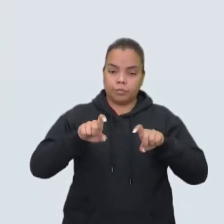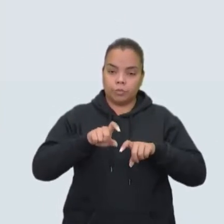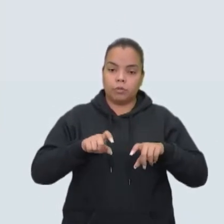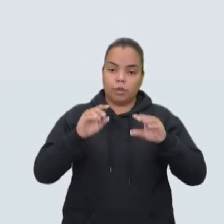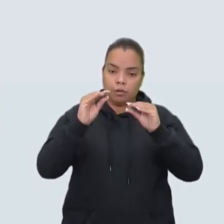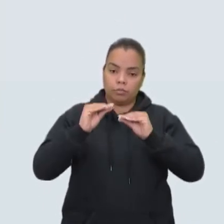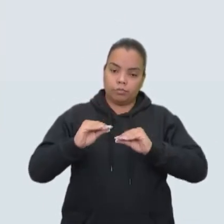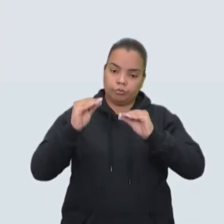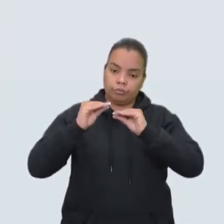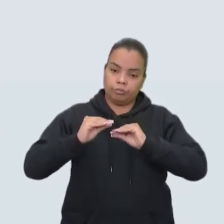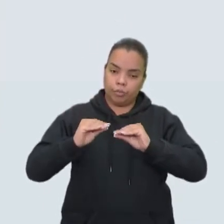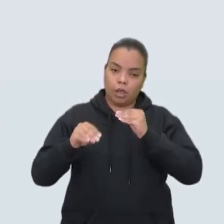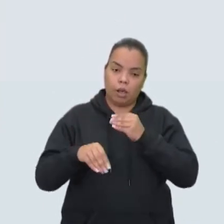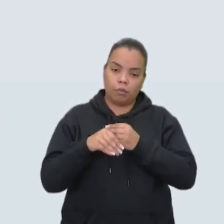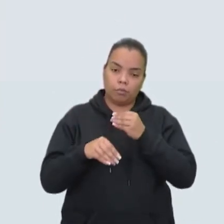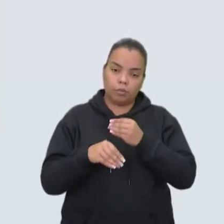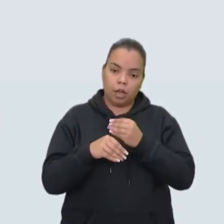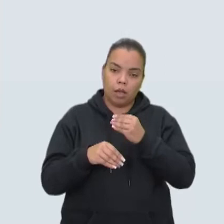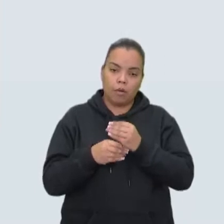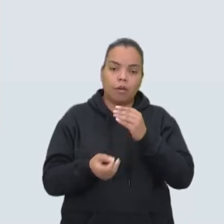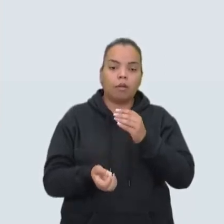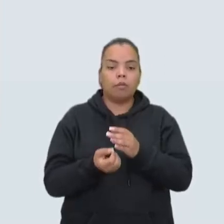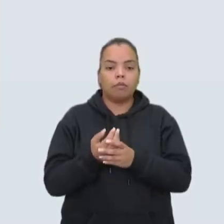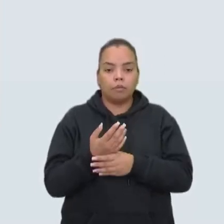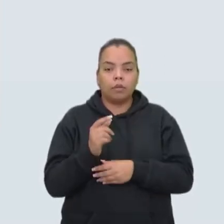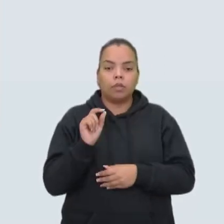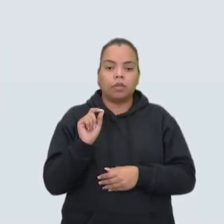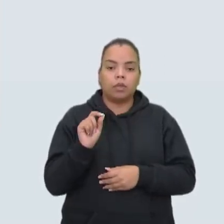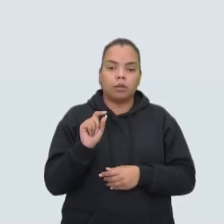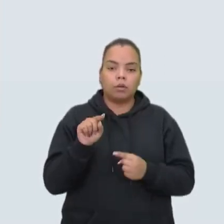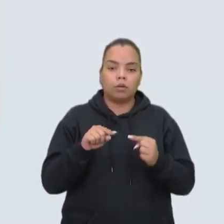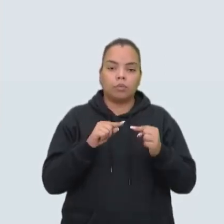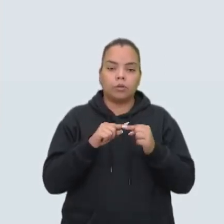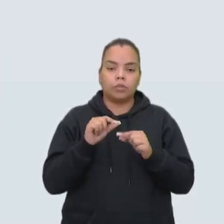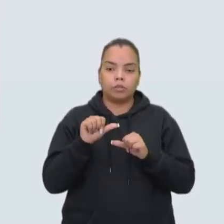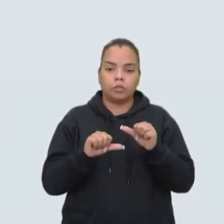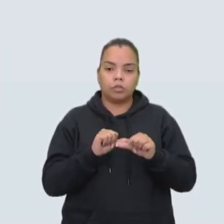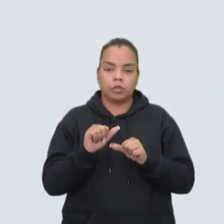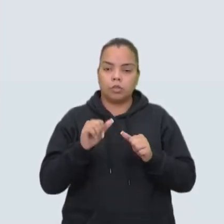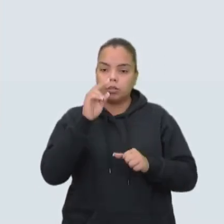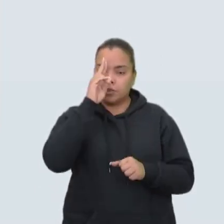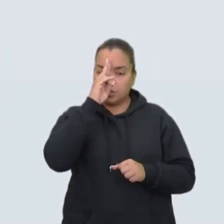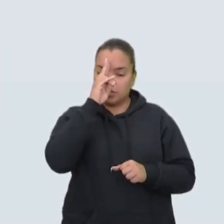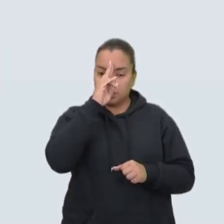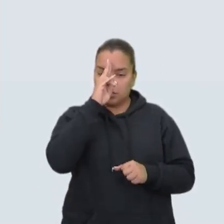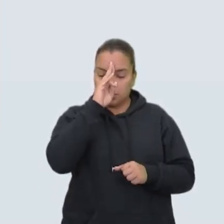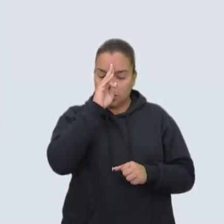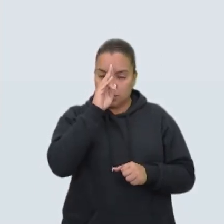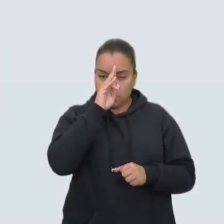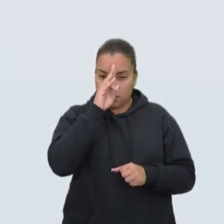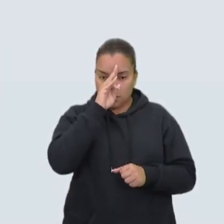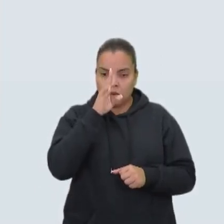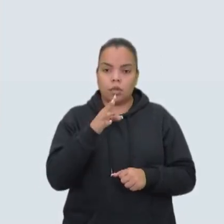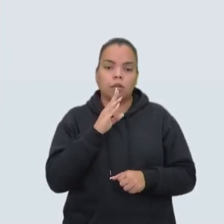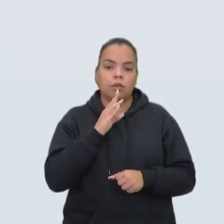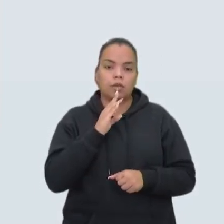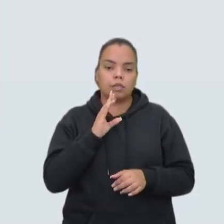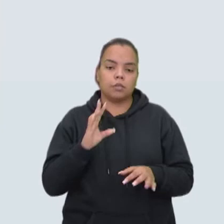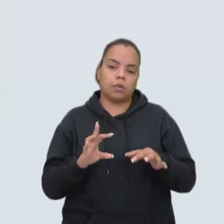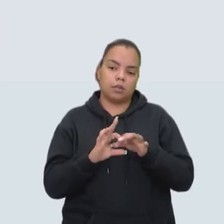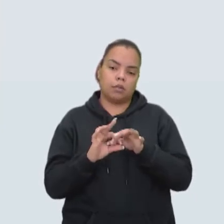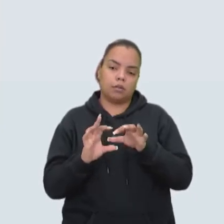de histórias de vida. Foi fundado com o objetivo de transformar histórias em fontes de conhecimento, conexão